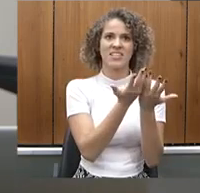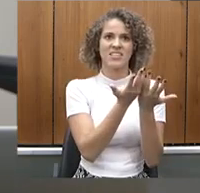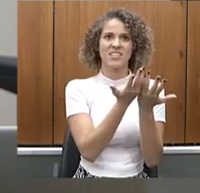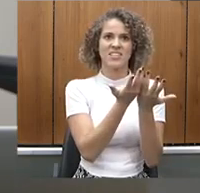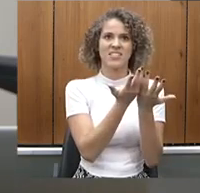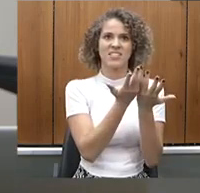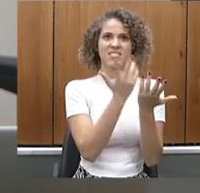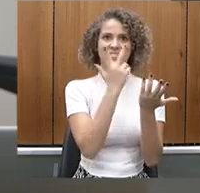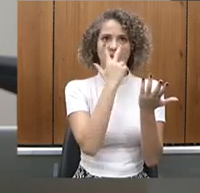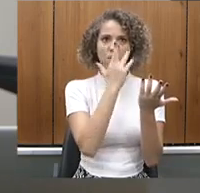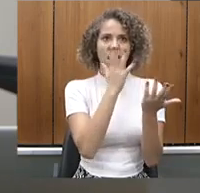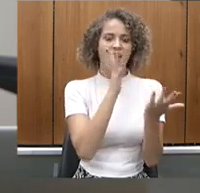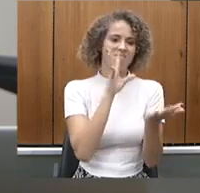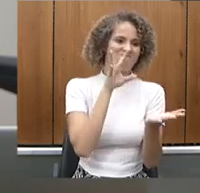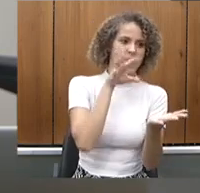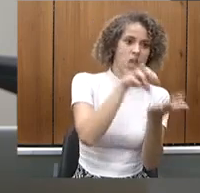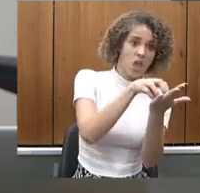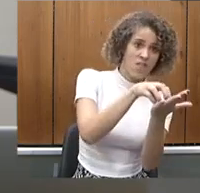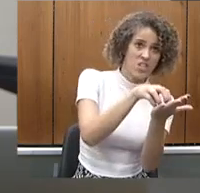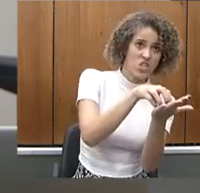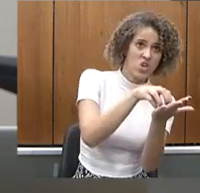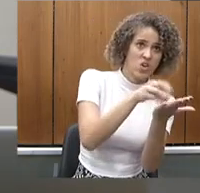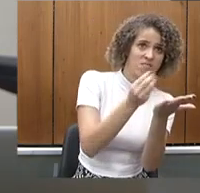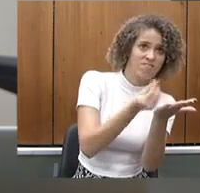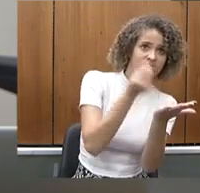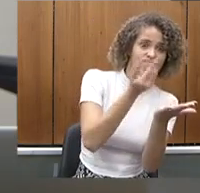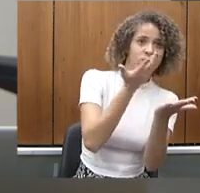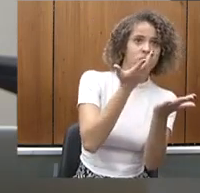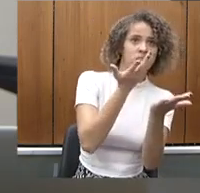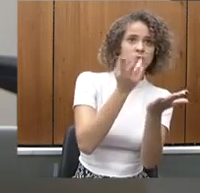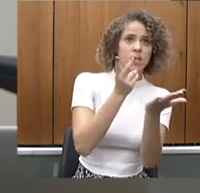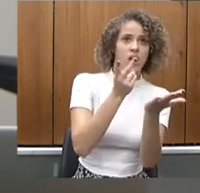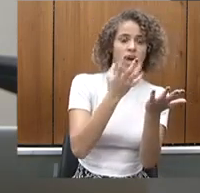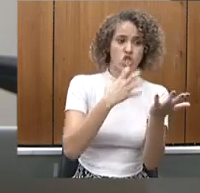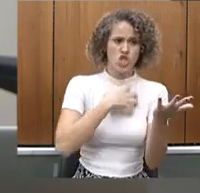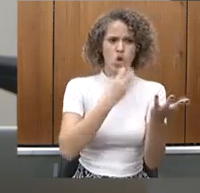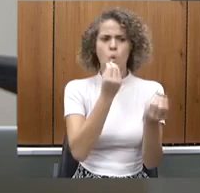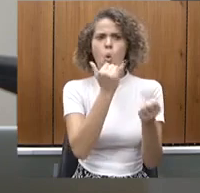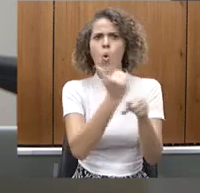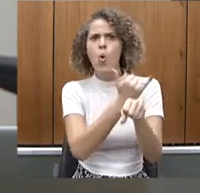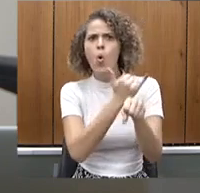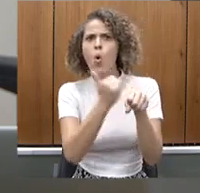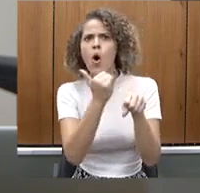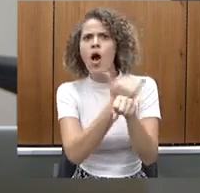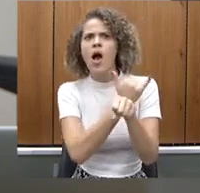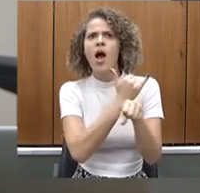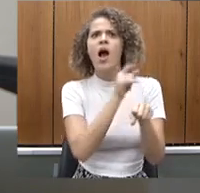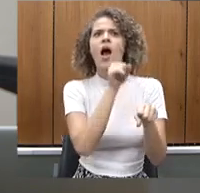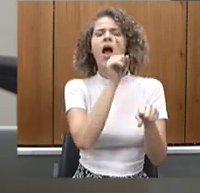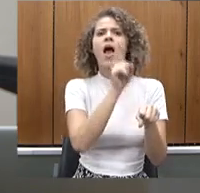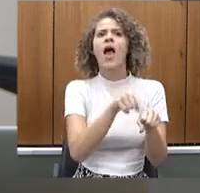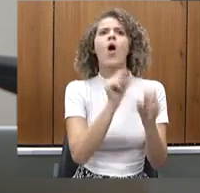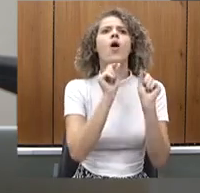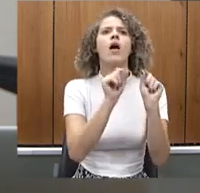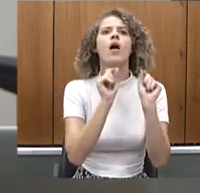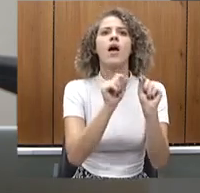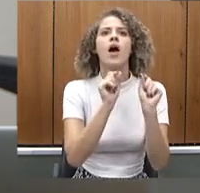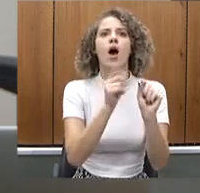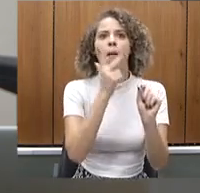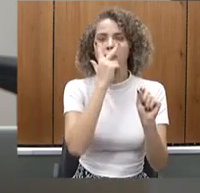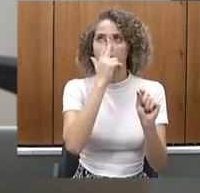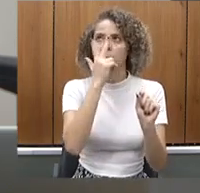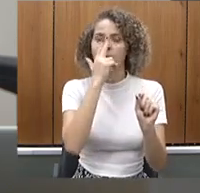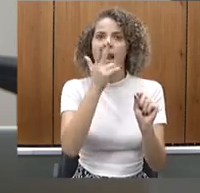recomposição dos efetivos a forma de valorizar é recompor os efetivos para tirar